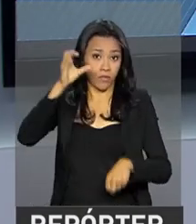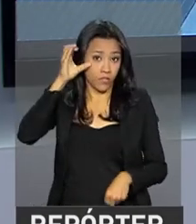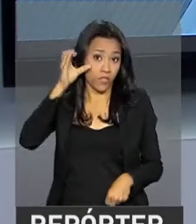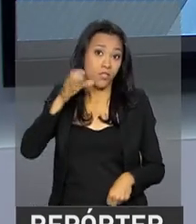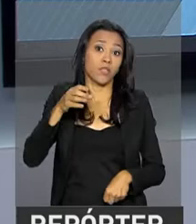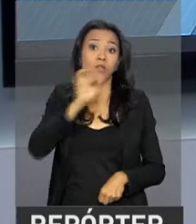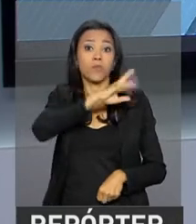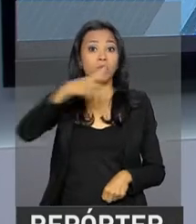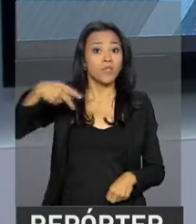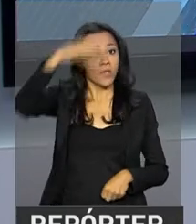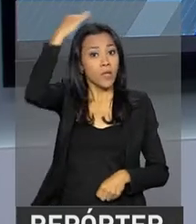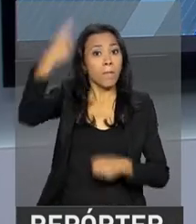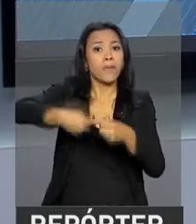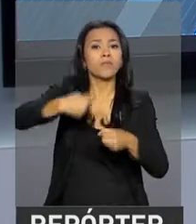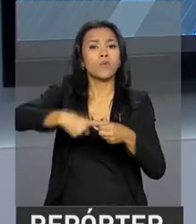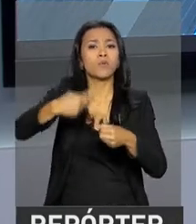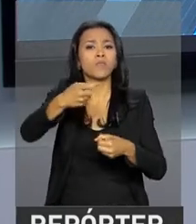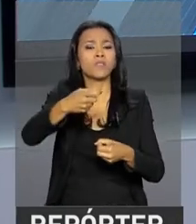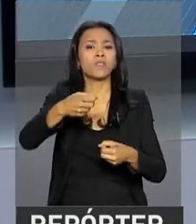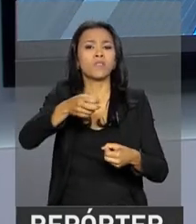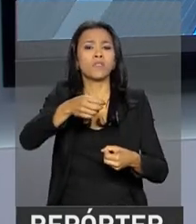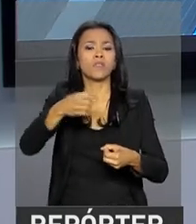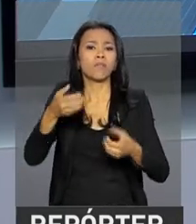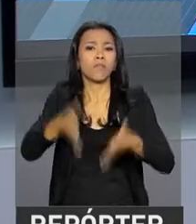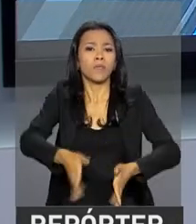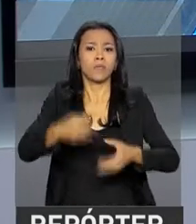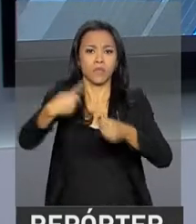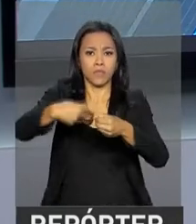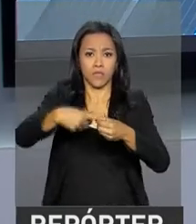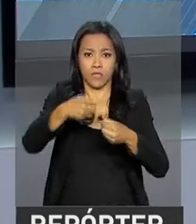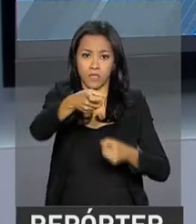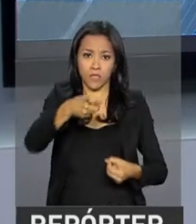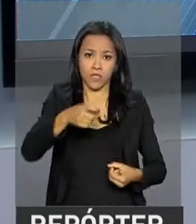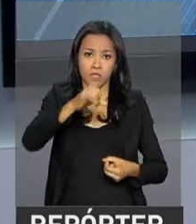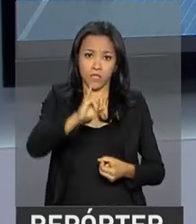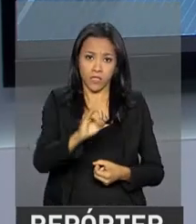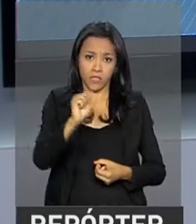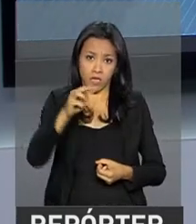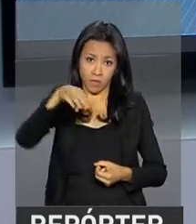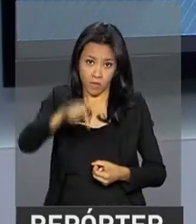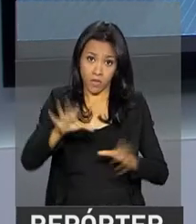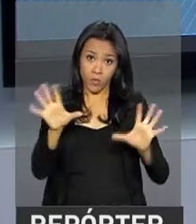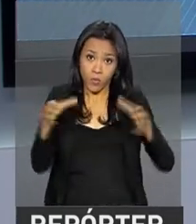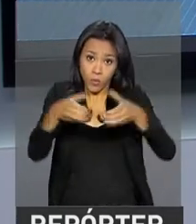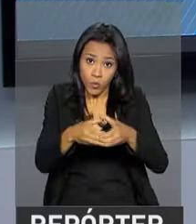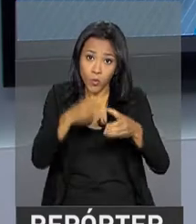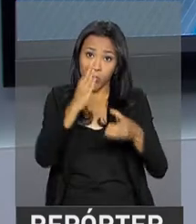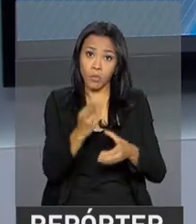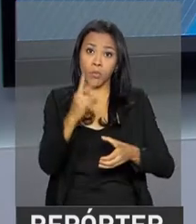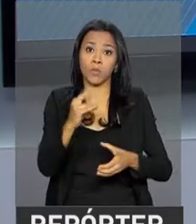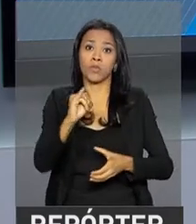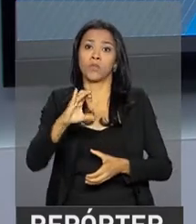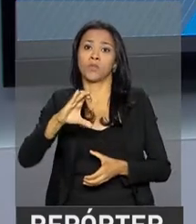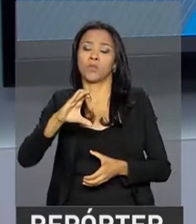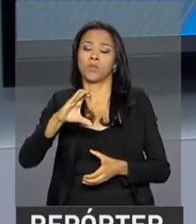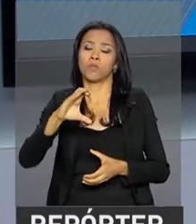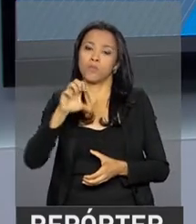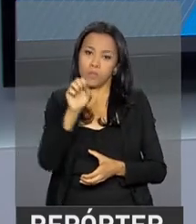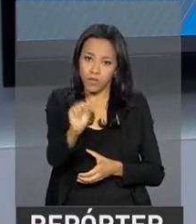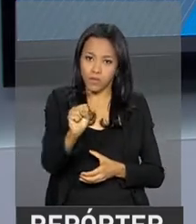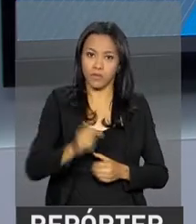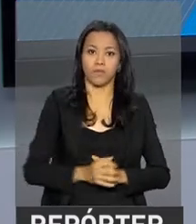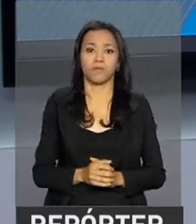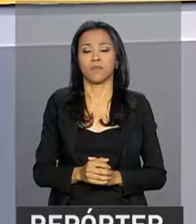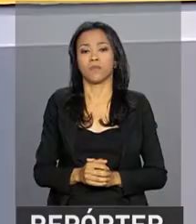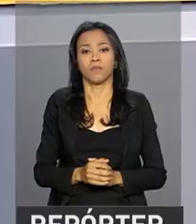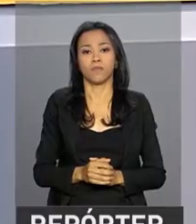participou em Tiananmen da reunião de cúpula do BRICS, grupo que reúne, além do Brasil, a Rússia, a Índia, a China e a África do